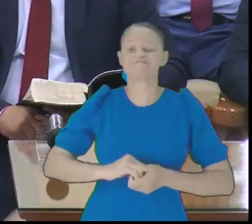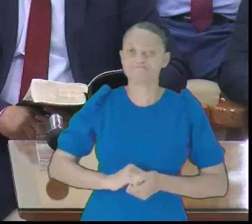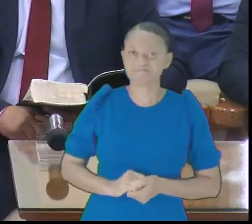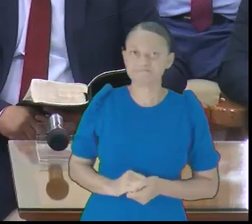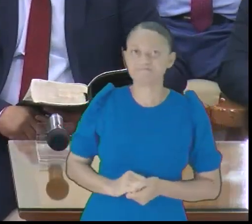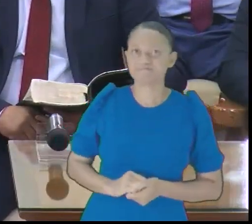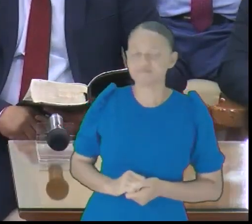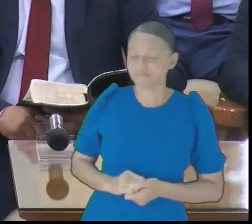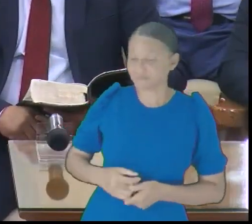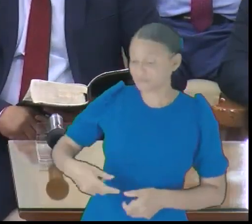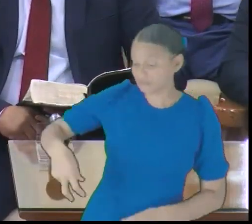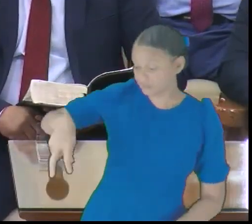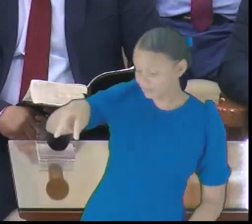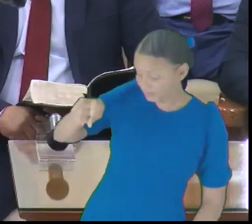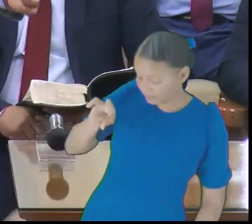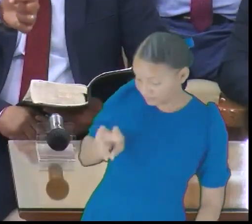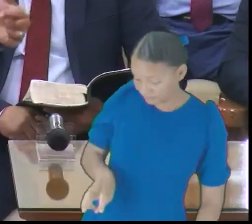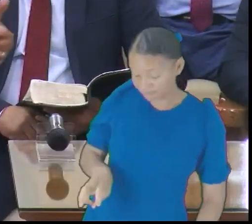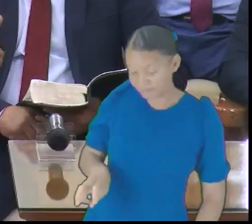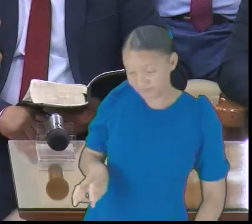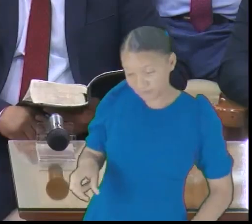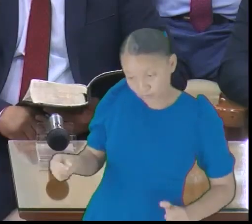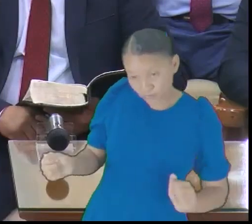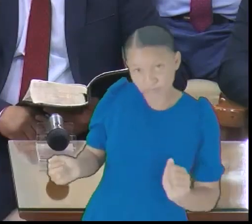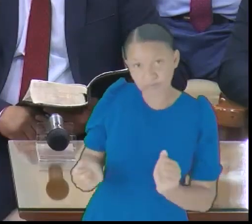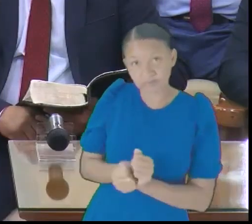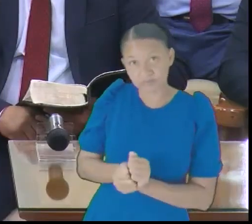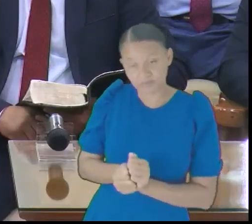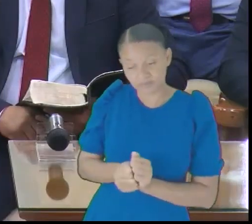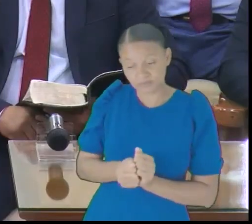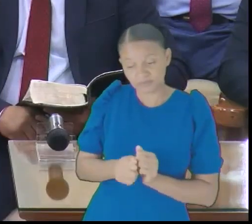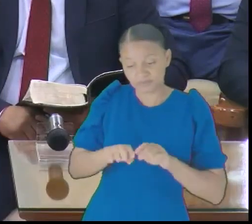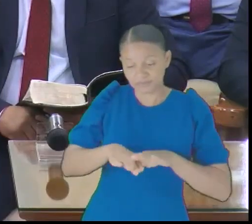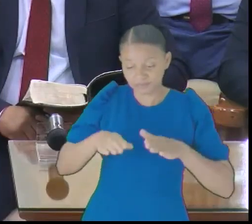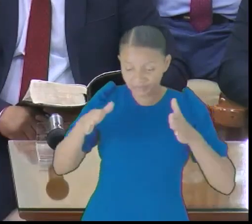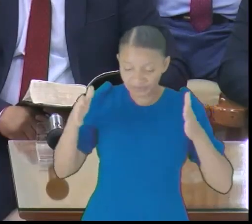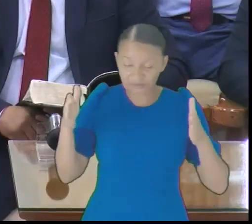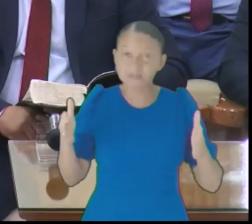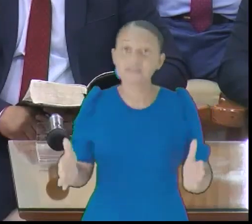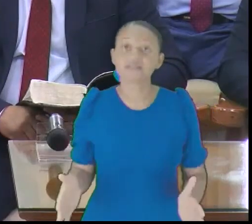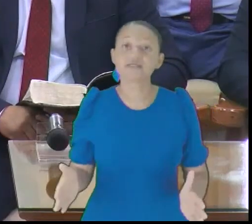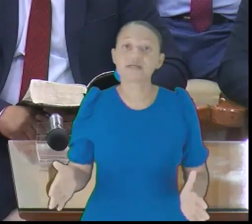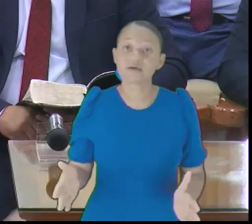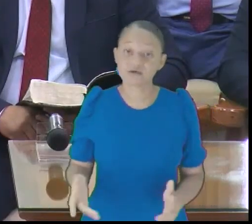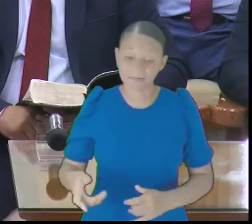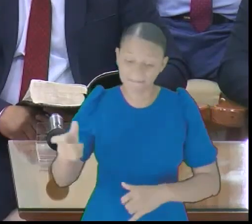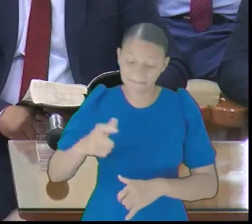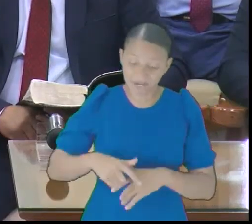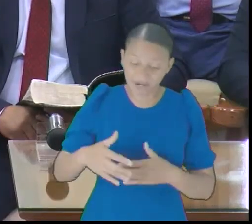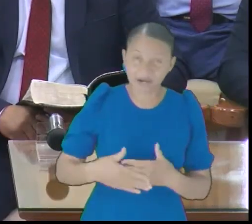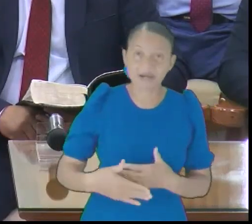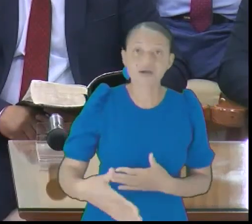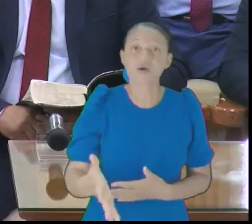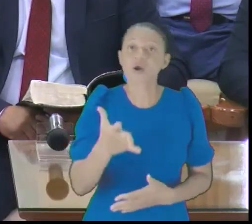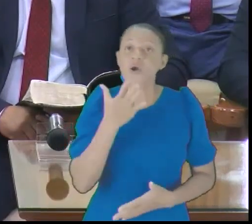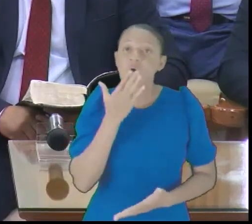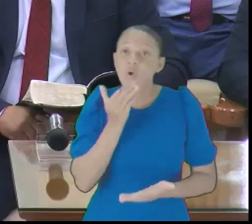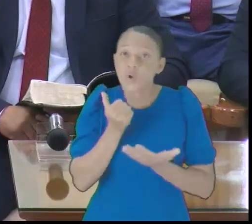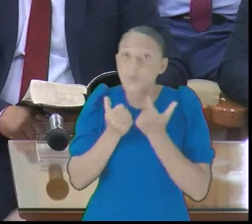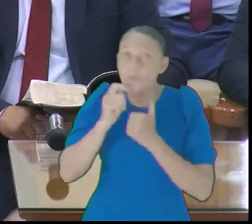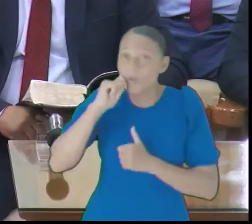Você vai sentar-se agora aqui, à minha mesa, e a partir de agora você vai comer